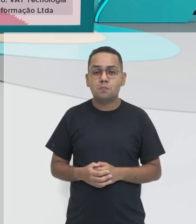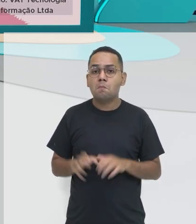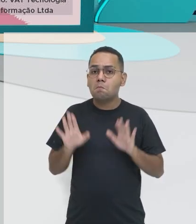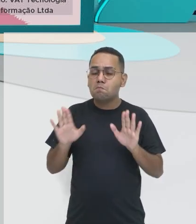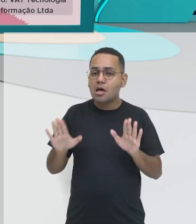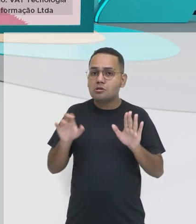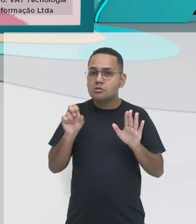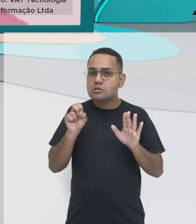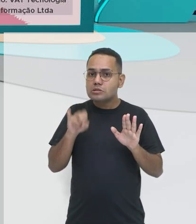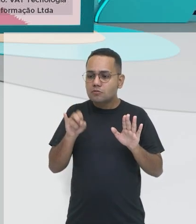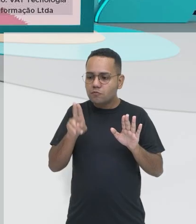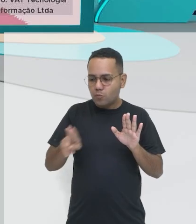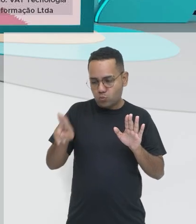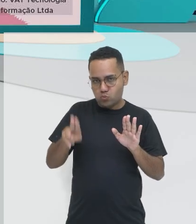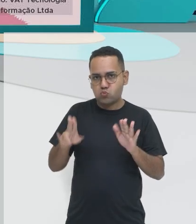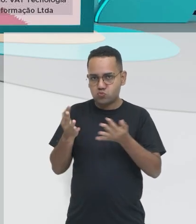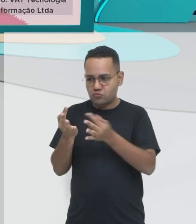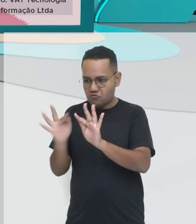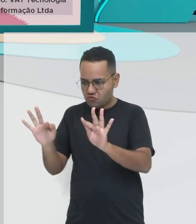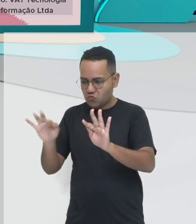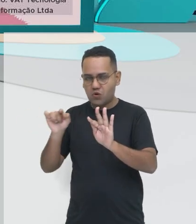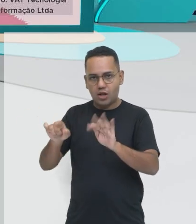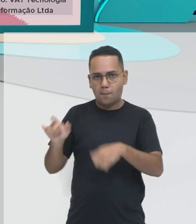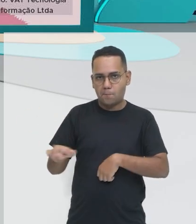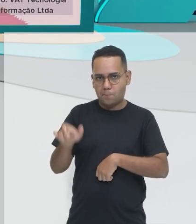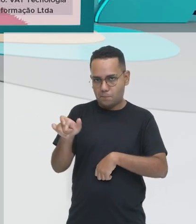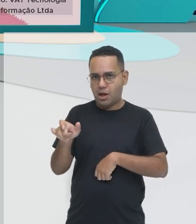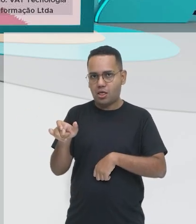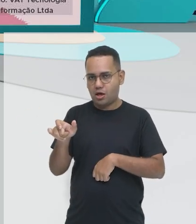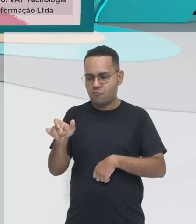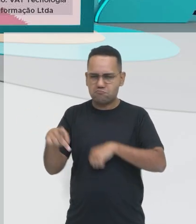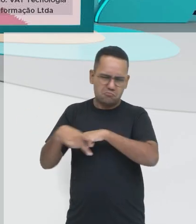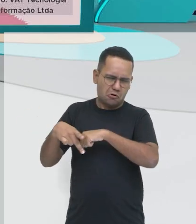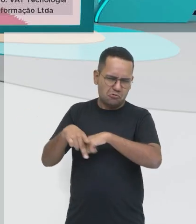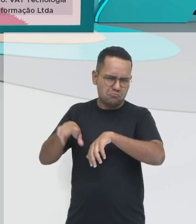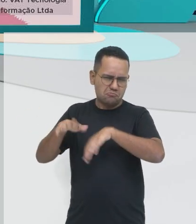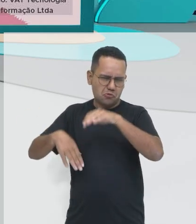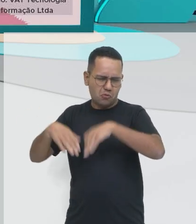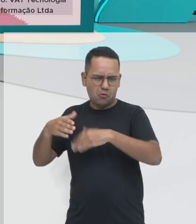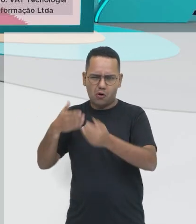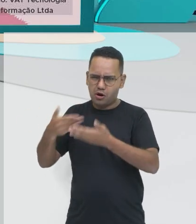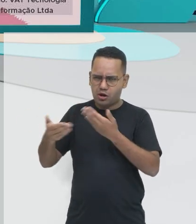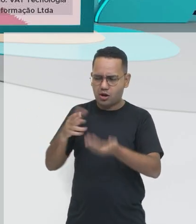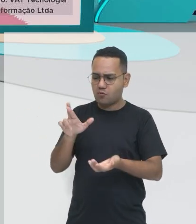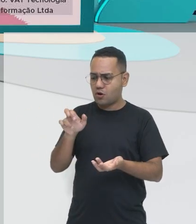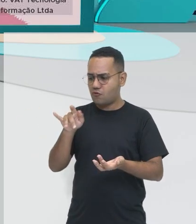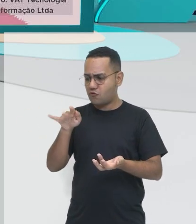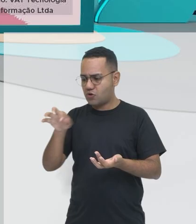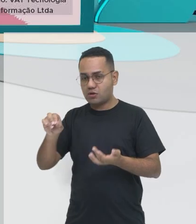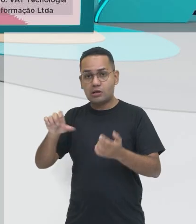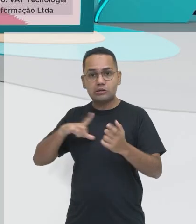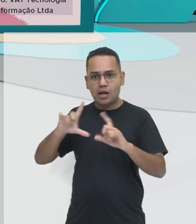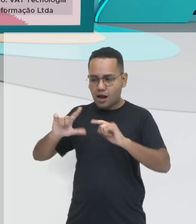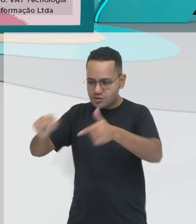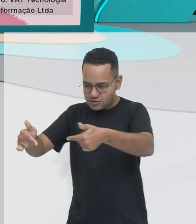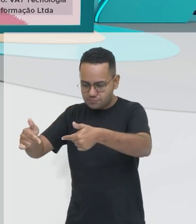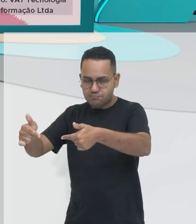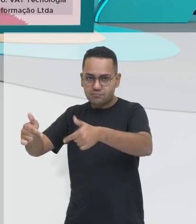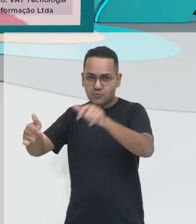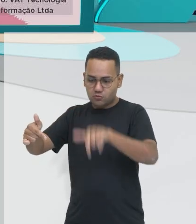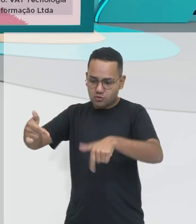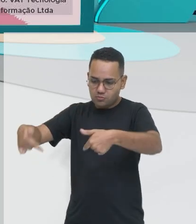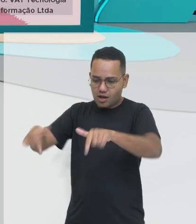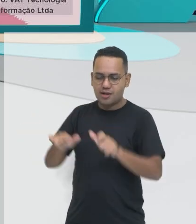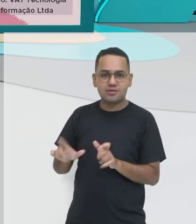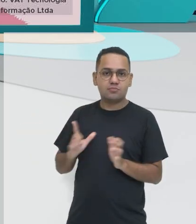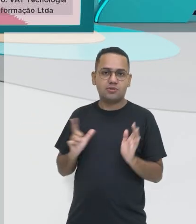pronome reflexivo, indica que essa ação feita pelo sujeito, ele vai receber também. Então ele pratica a ação